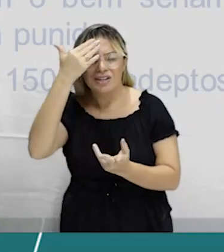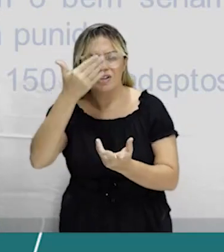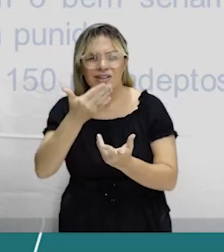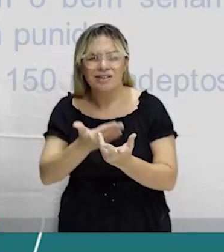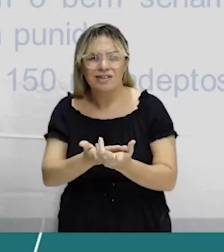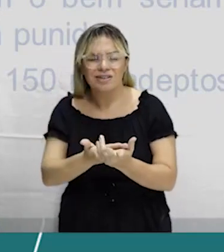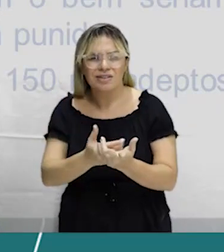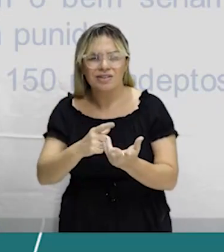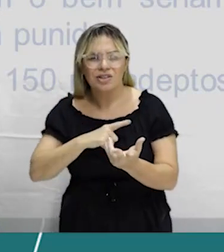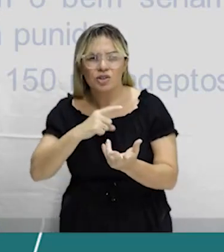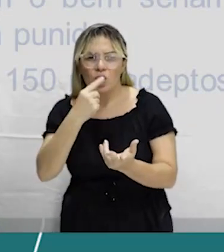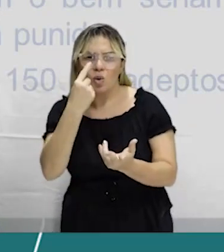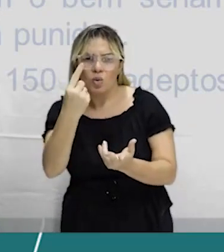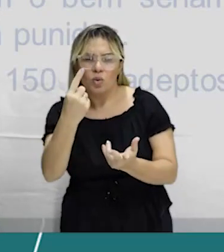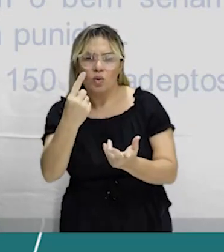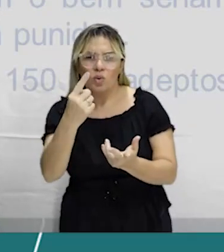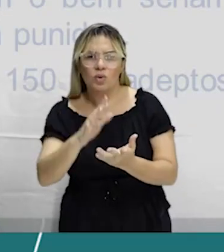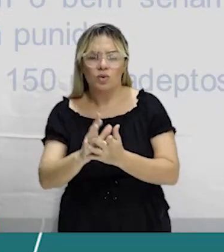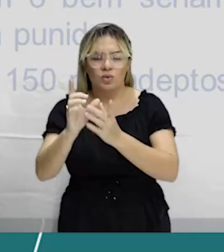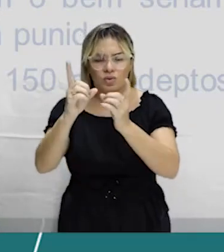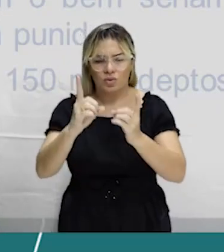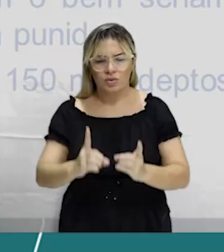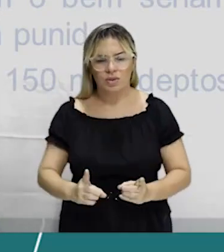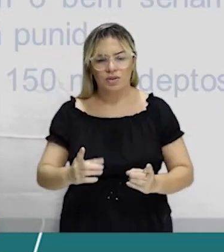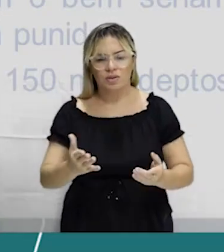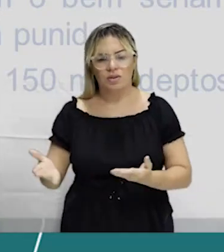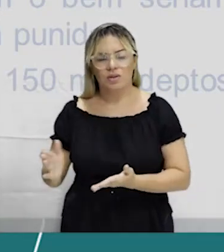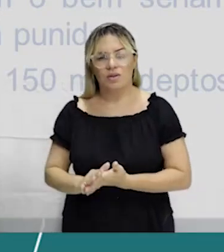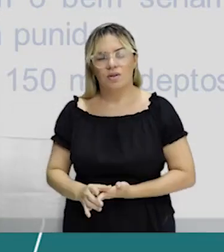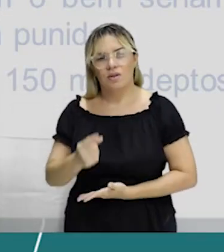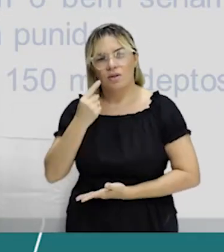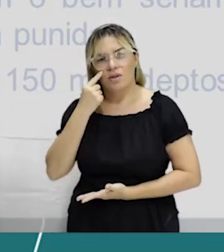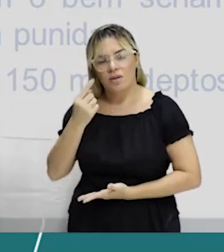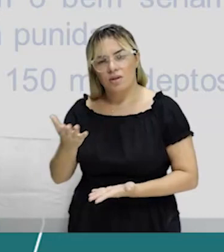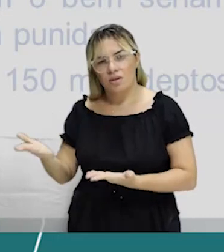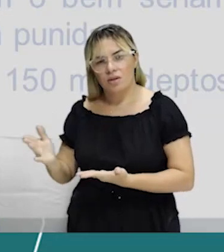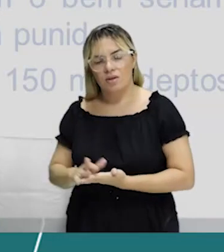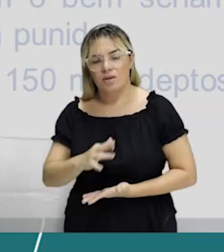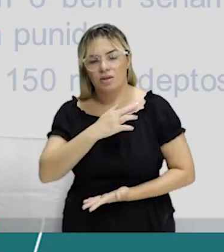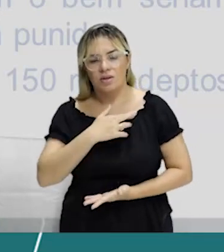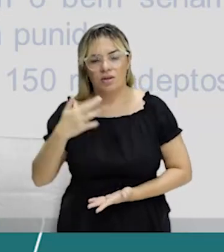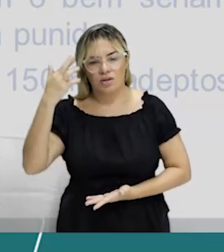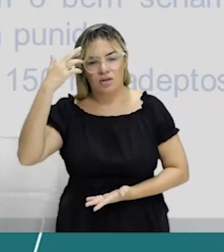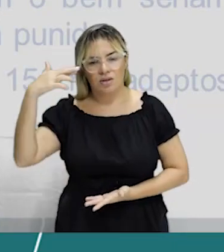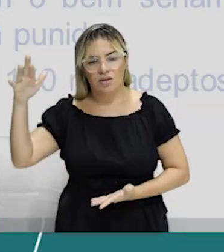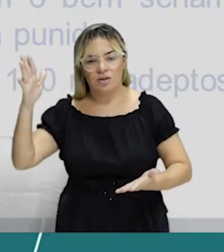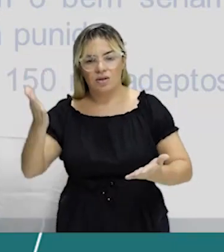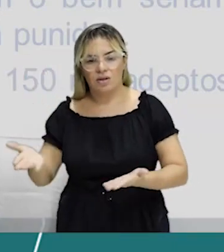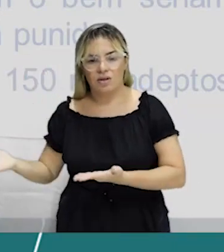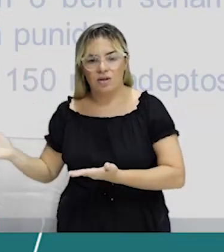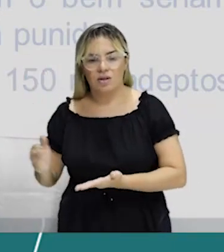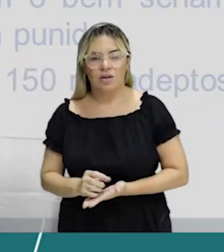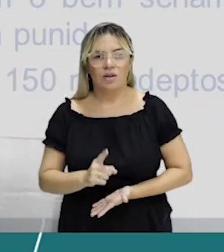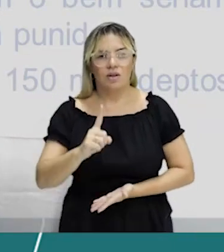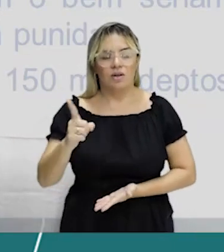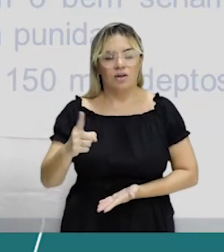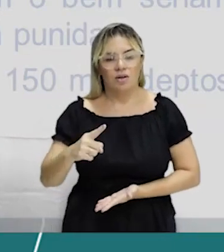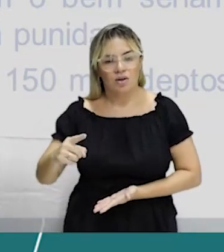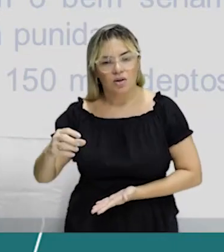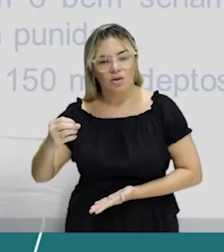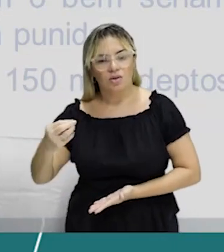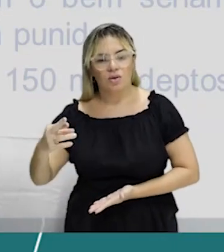único Deus? Primeiro, é preciso observar que essa religião era chamada de